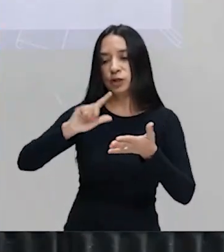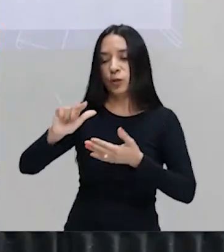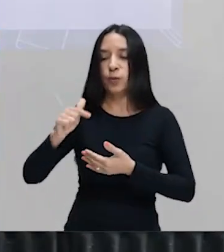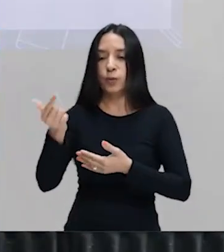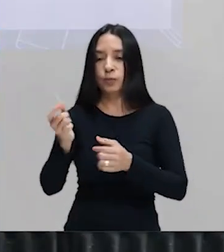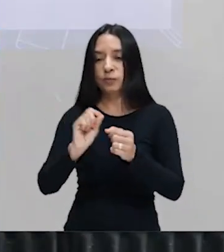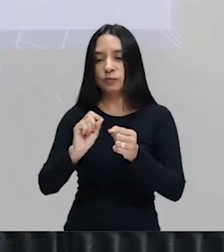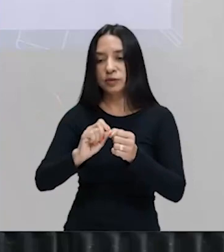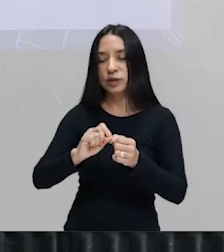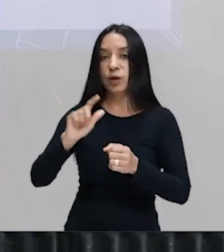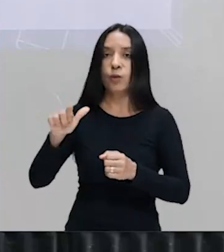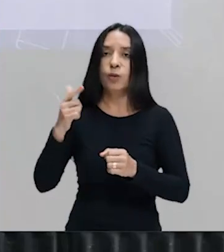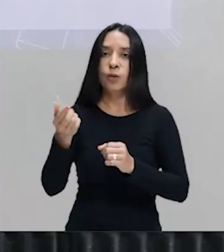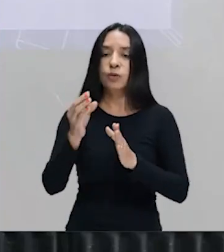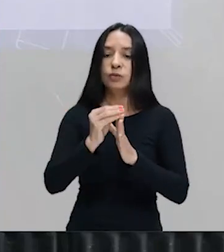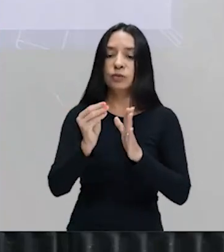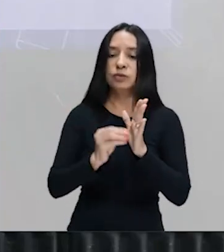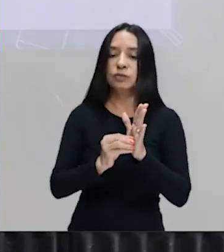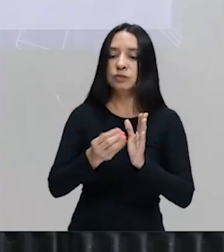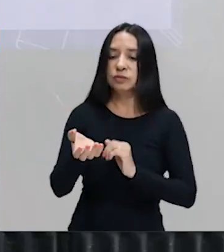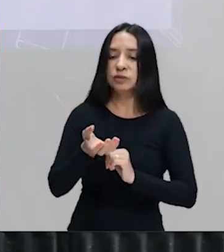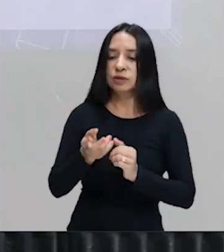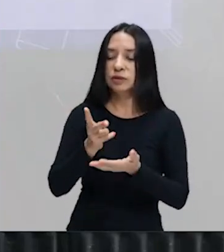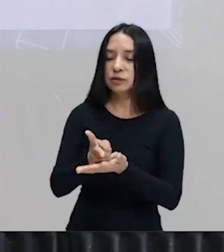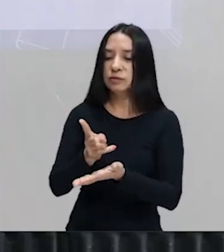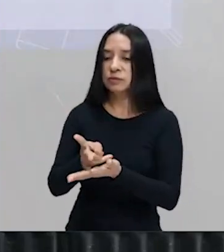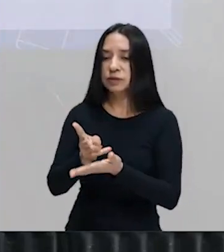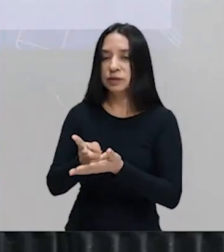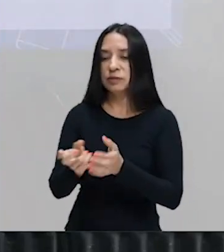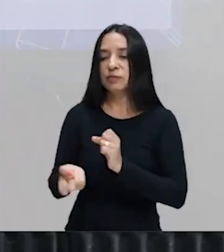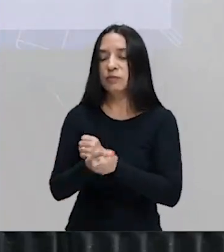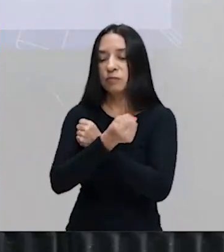outros conteúdos. Quero sempre deixar com vocês